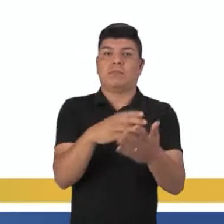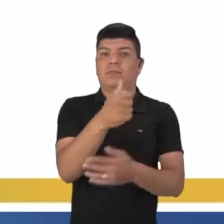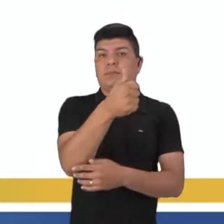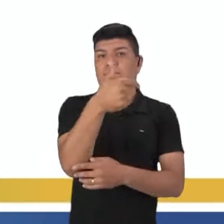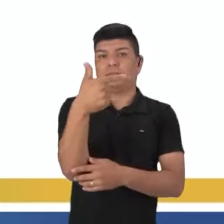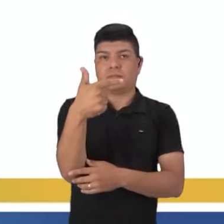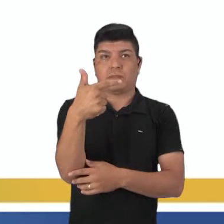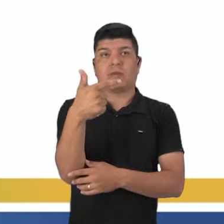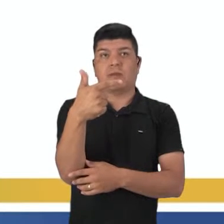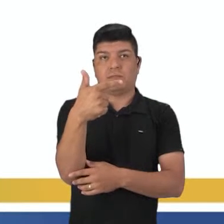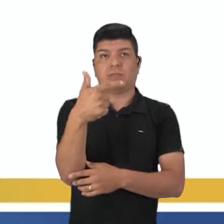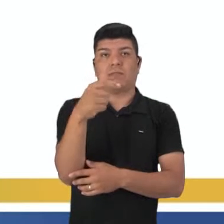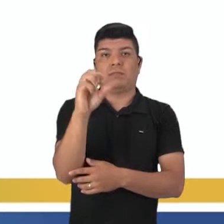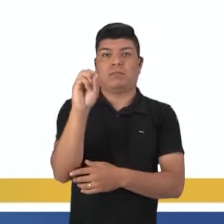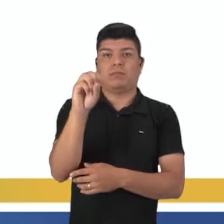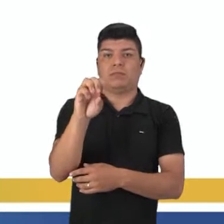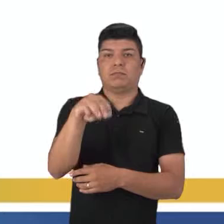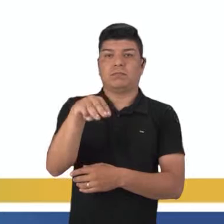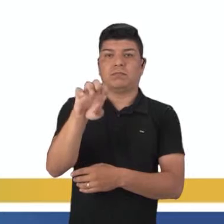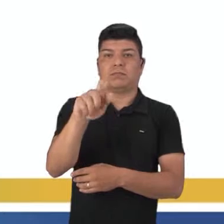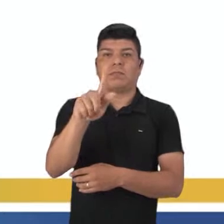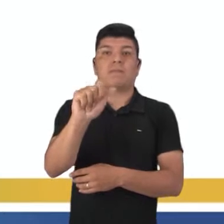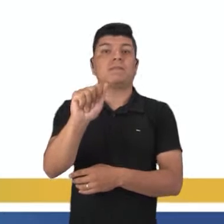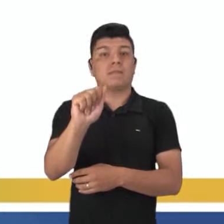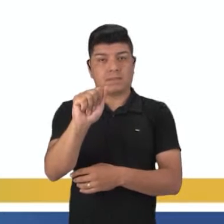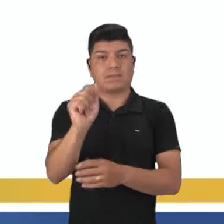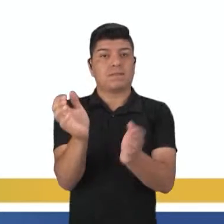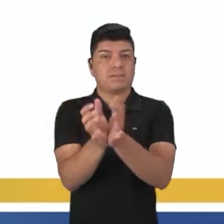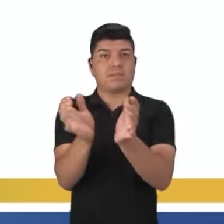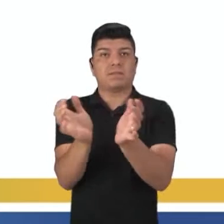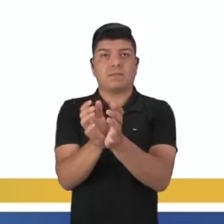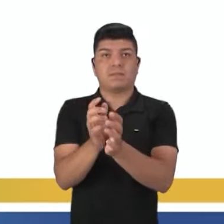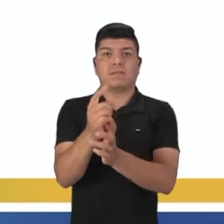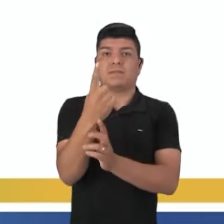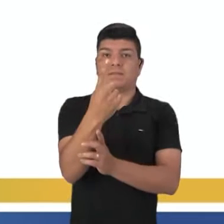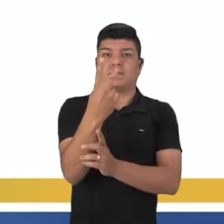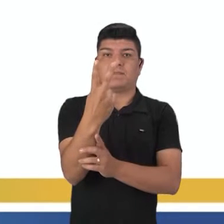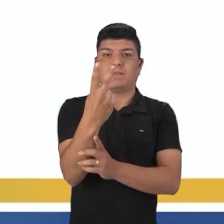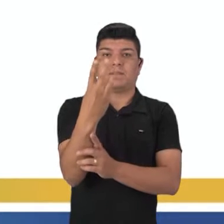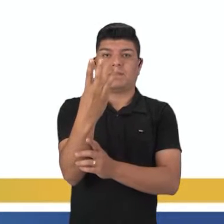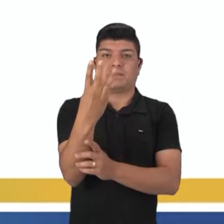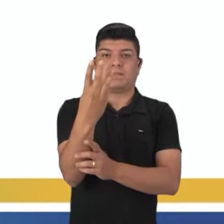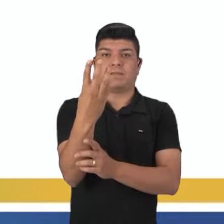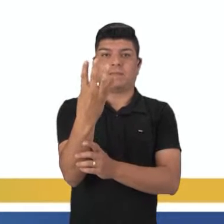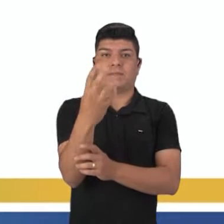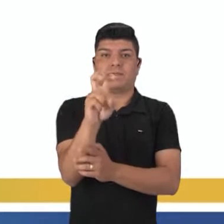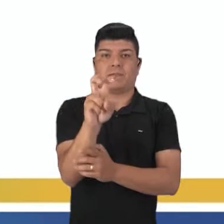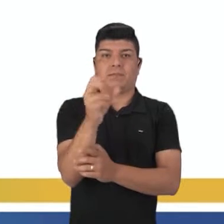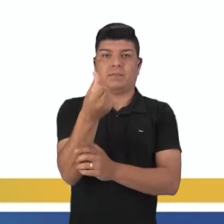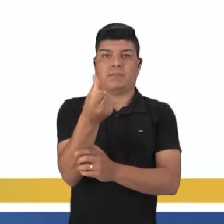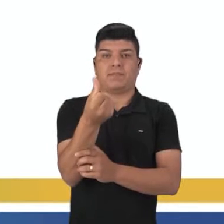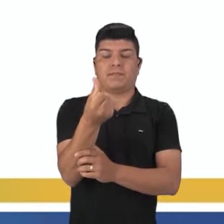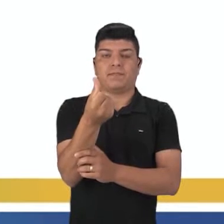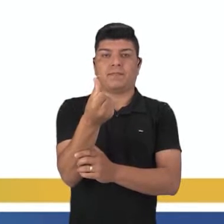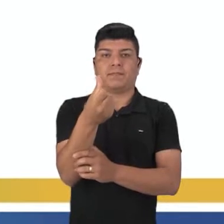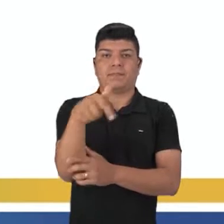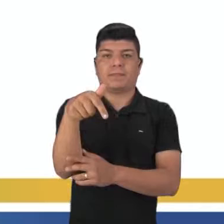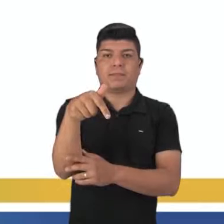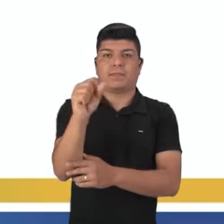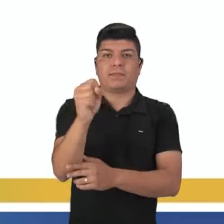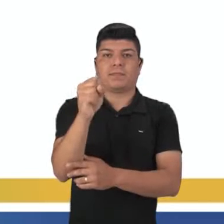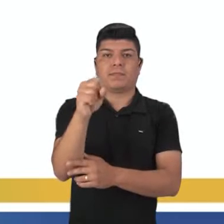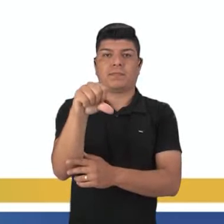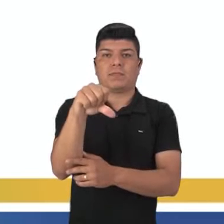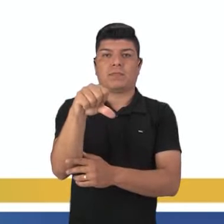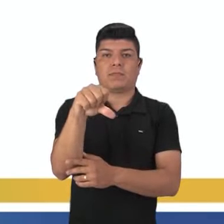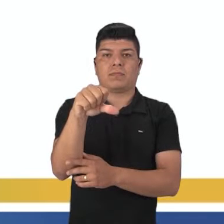Então, quer dizer que o ômega, o conjunto ômega aí, vai ser formado pelos números 1, 2, 3, 4, 5, 6, 7,